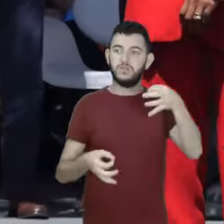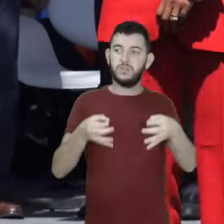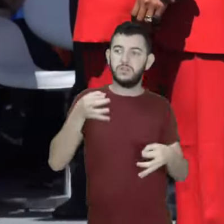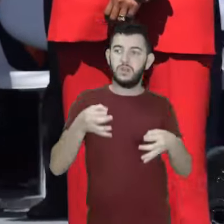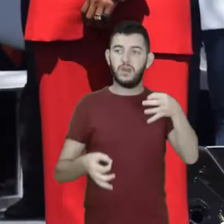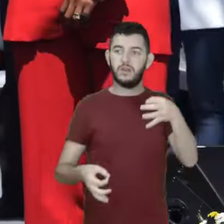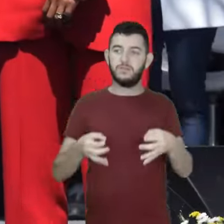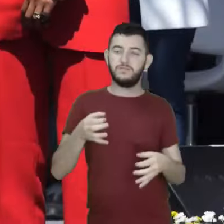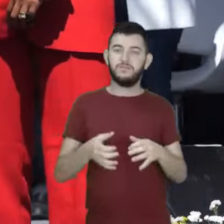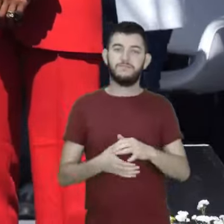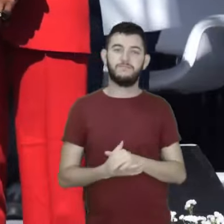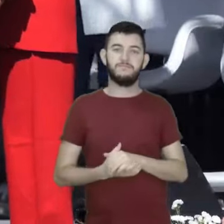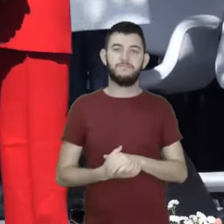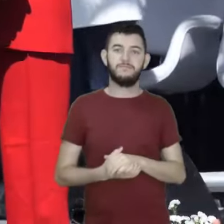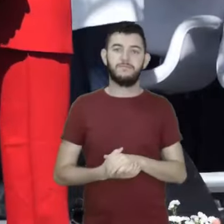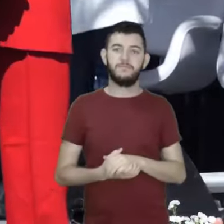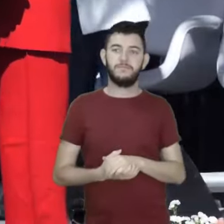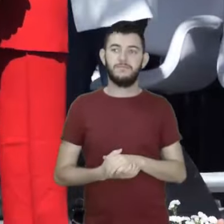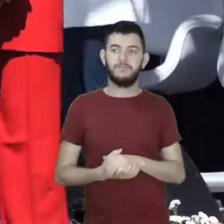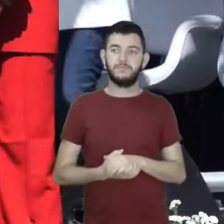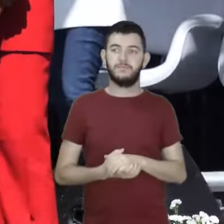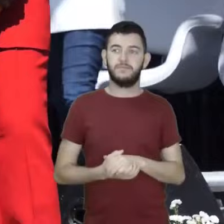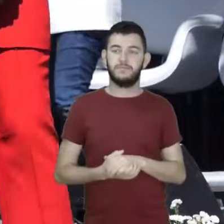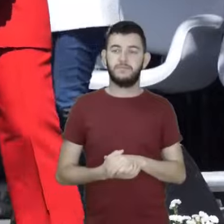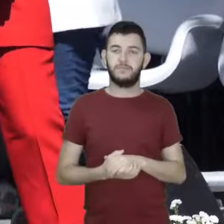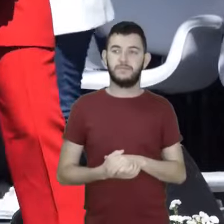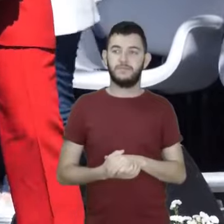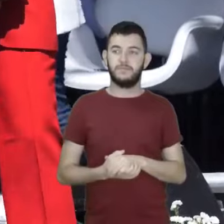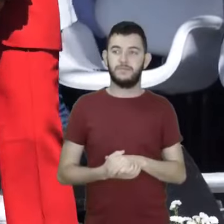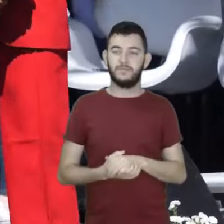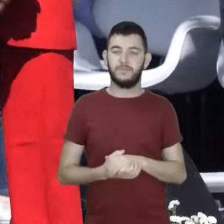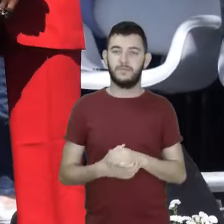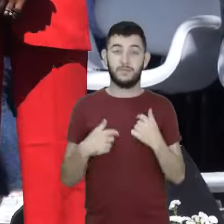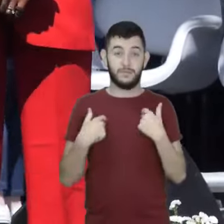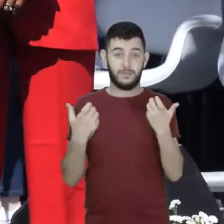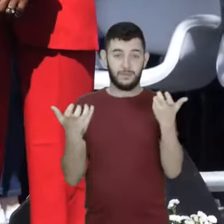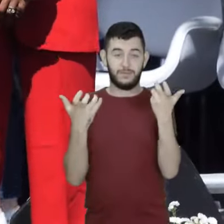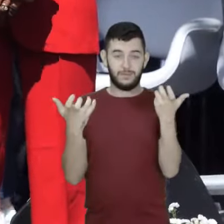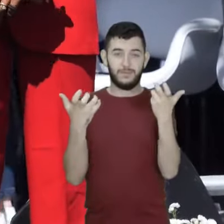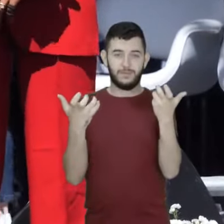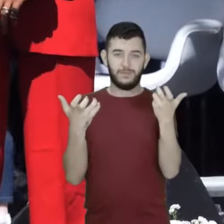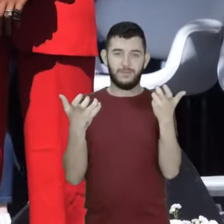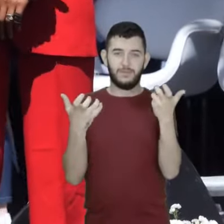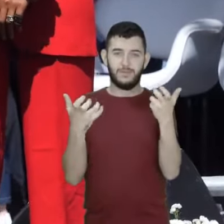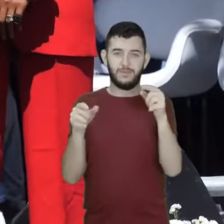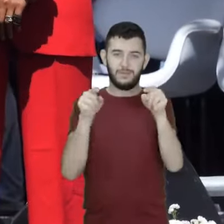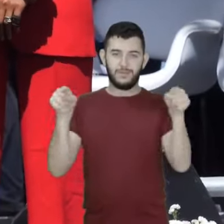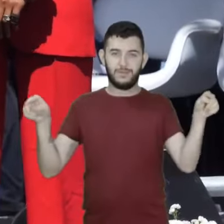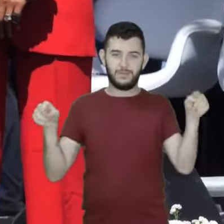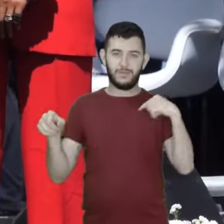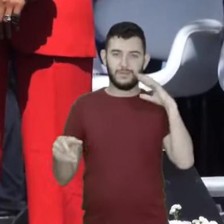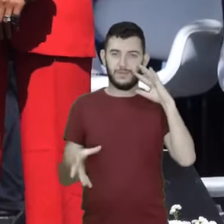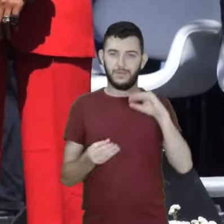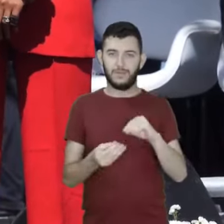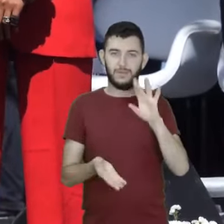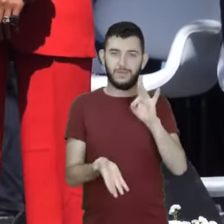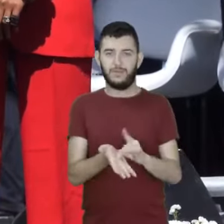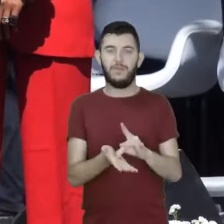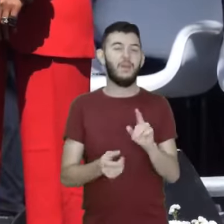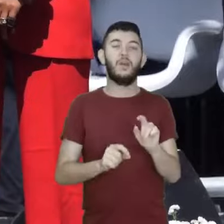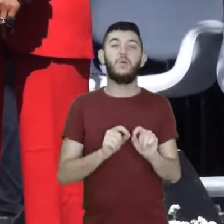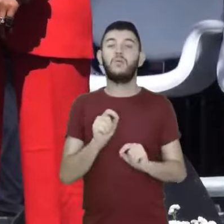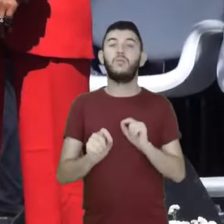Aqui, eu queria que vocês compreendessem que tem momento